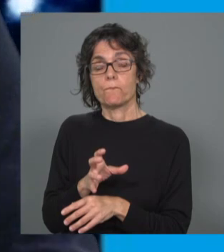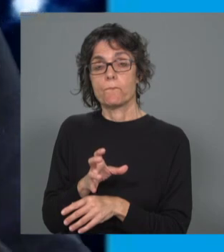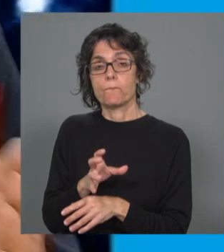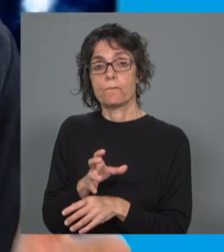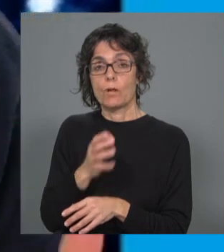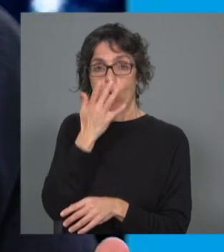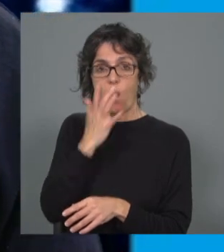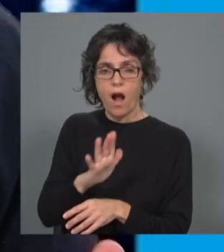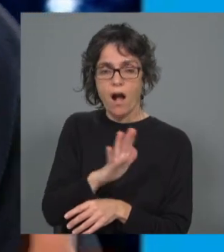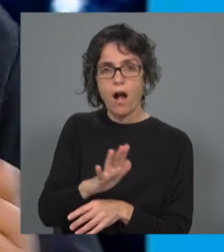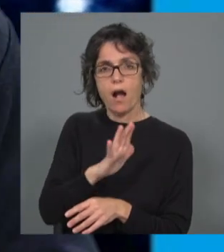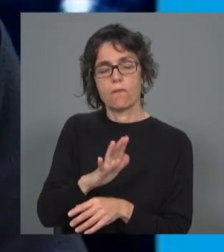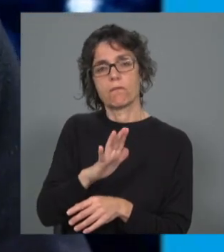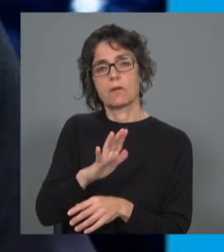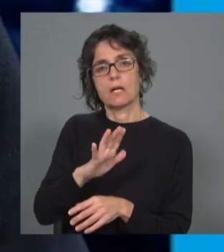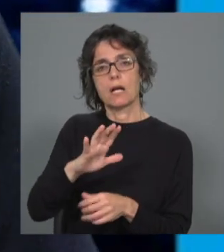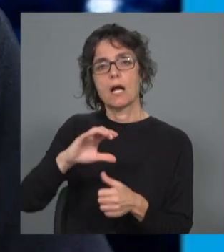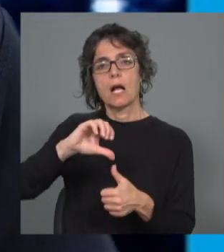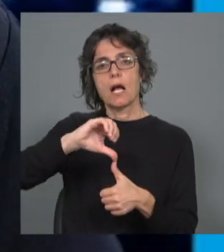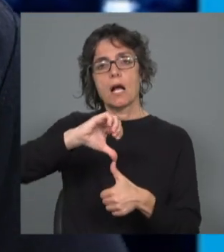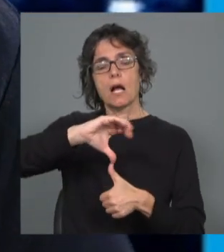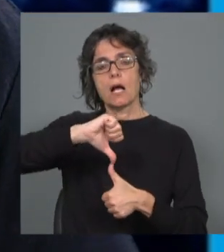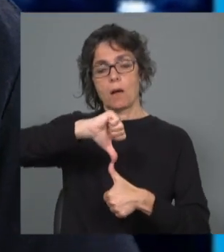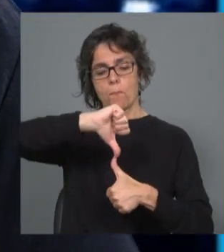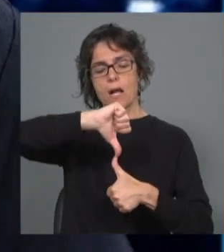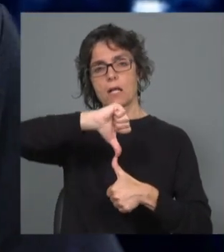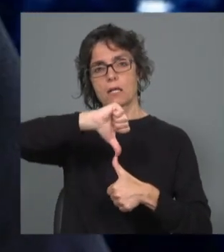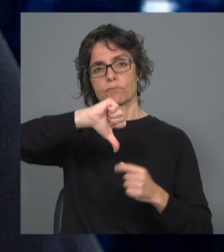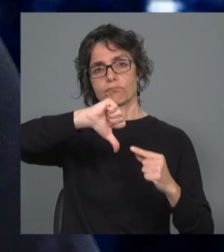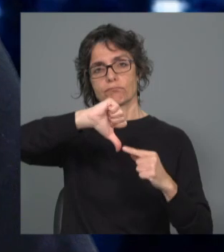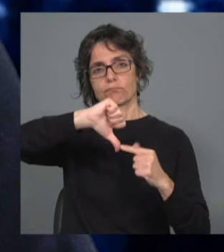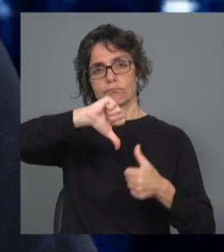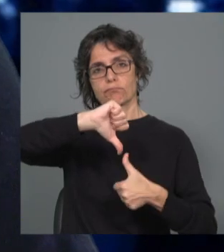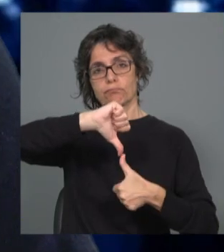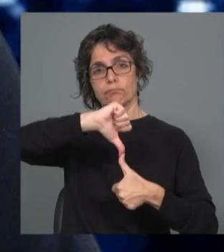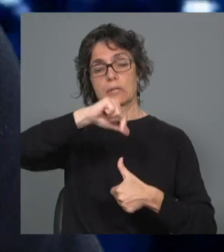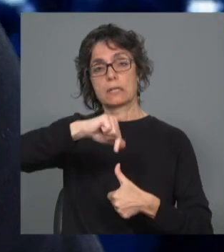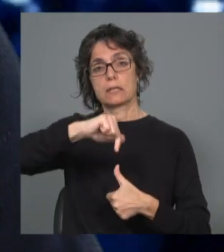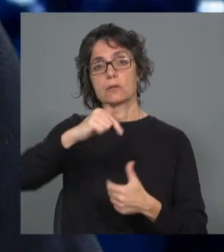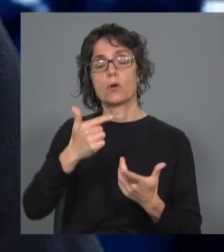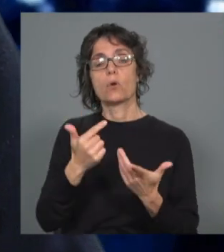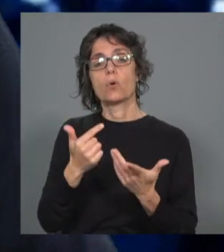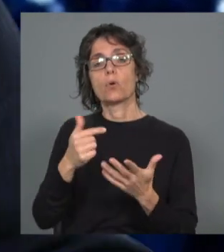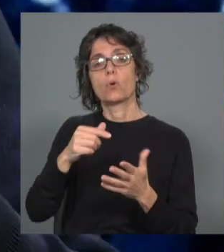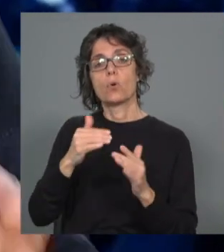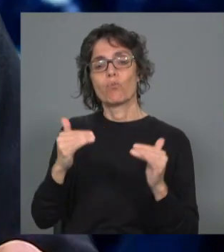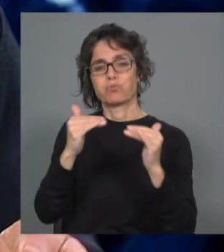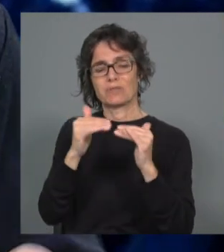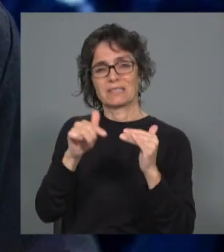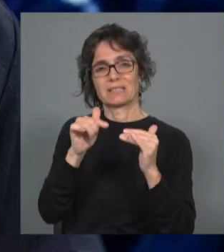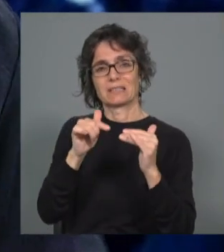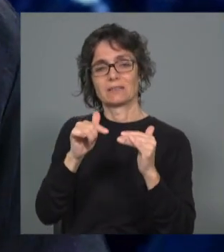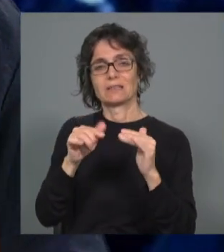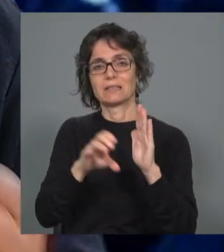da África, da América Central, etc., cujo nível de trabalho, de emprego precário é muito